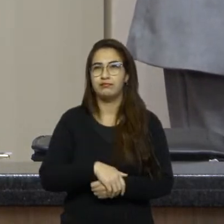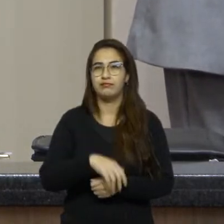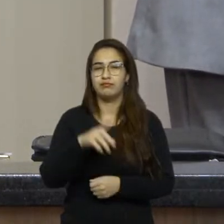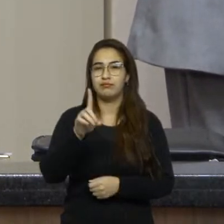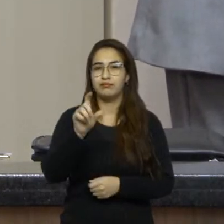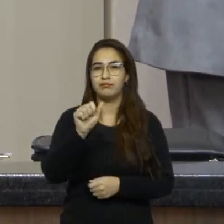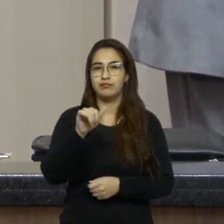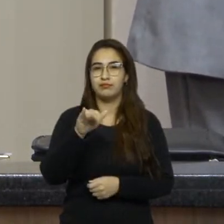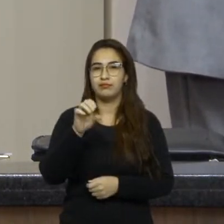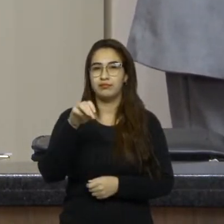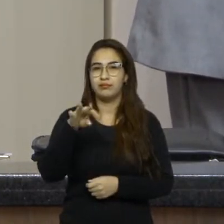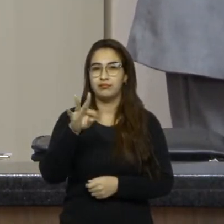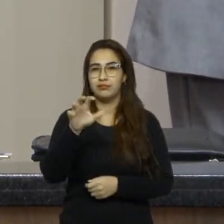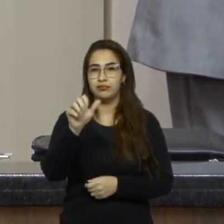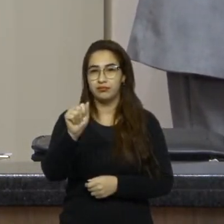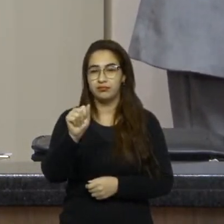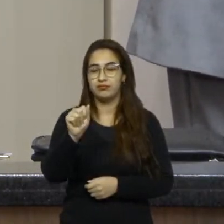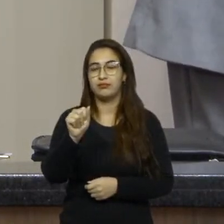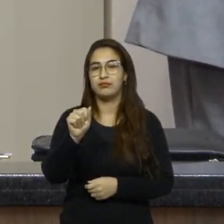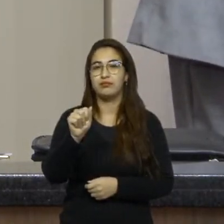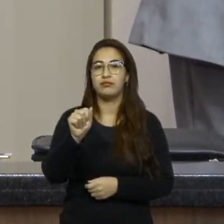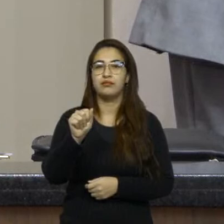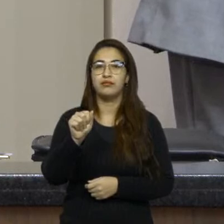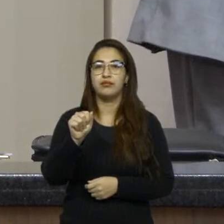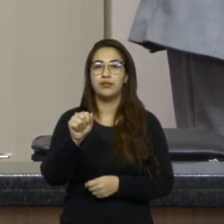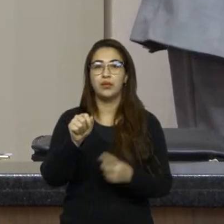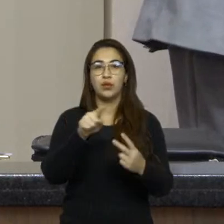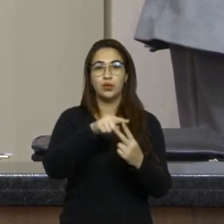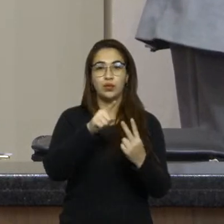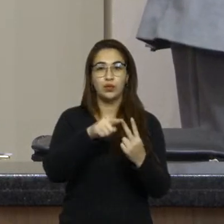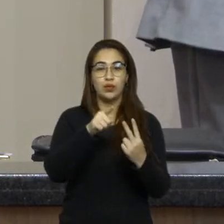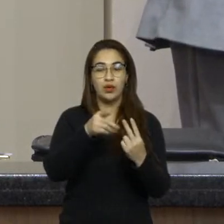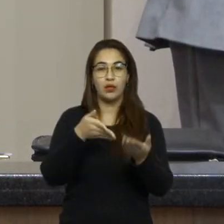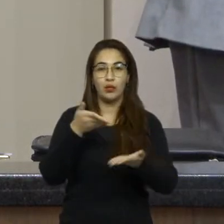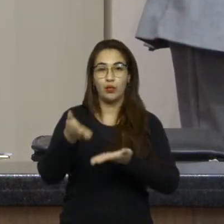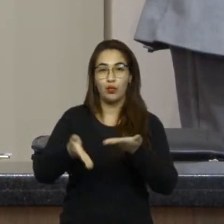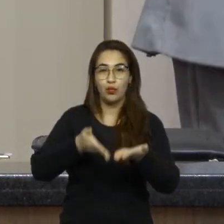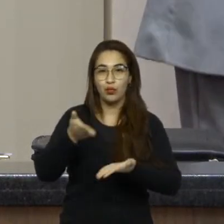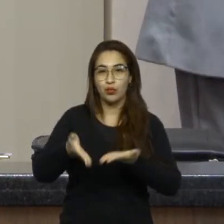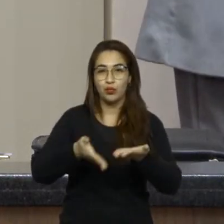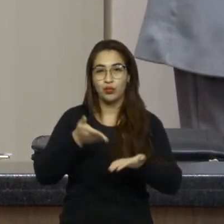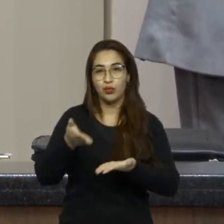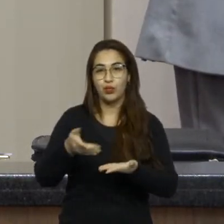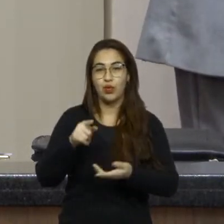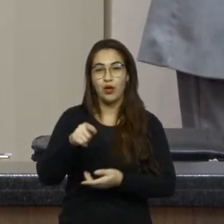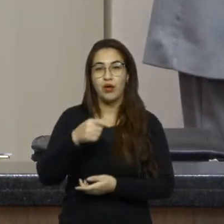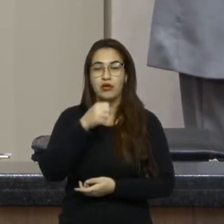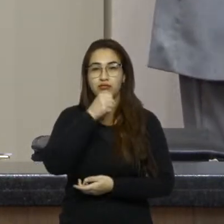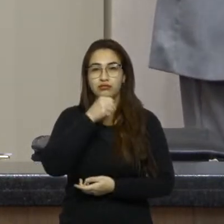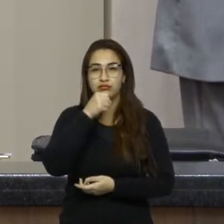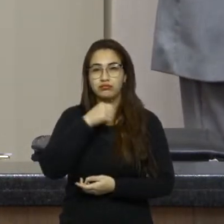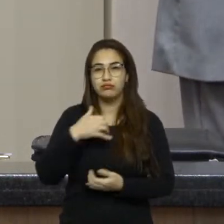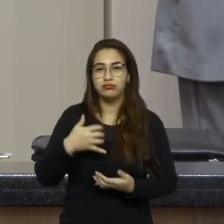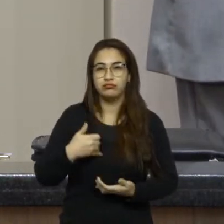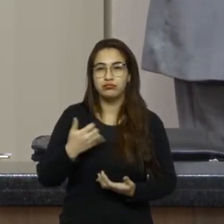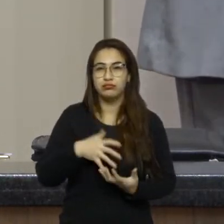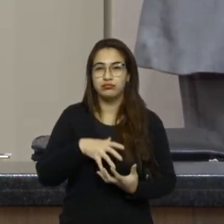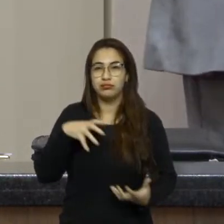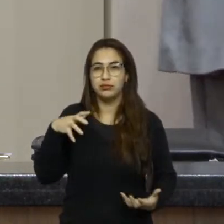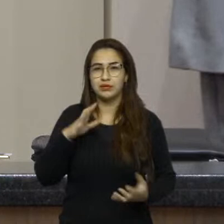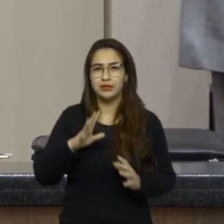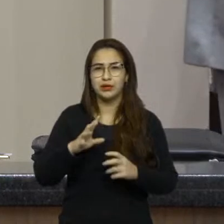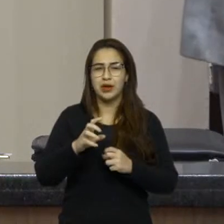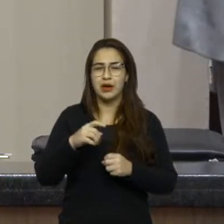Dayonata Alves Ribeiro por atender e cuidar de um idoso enquanto ele já estava há 4 horas